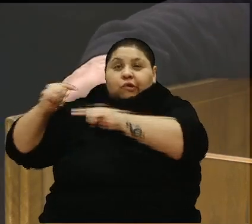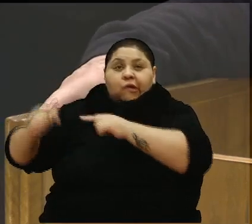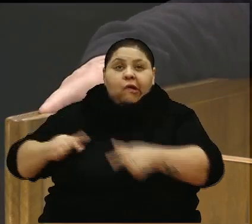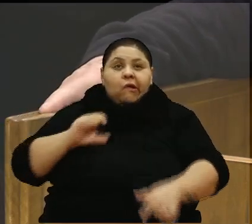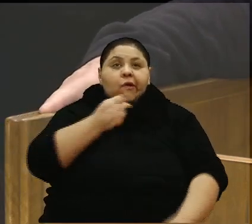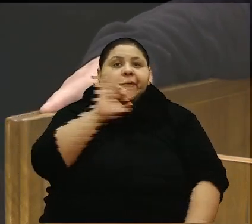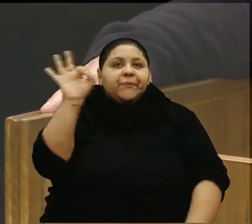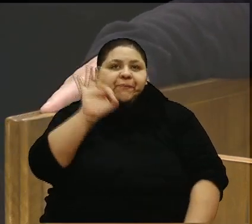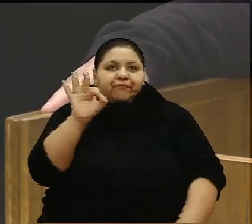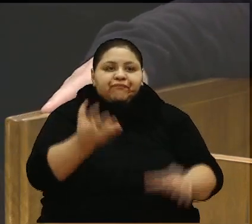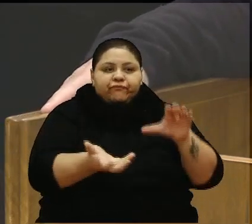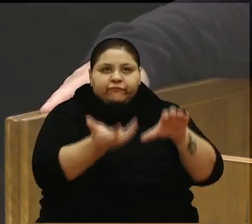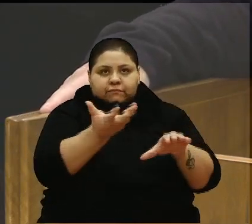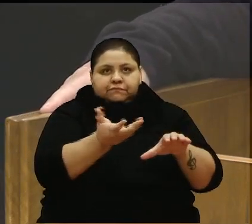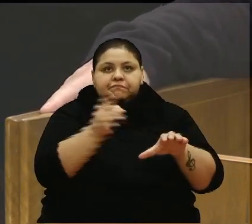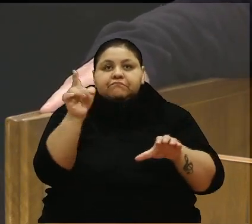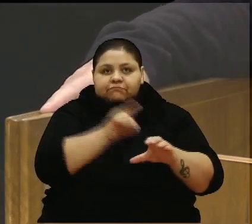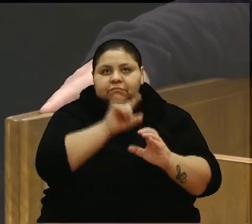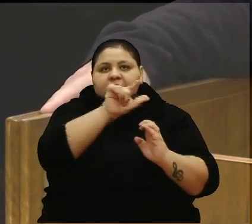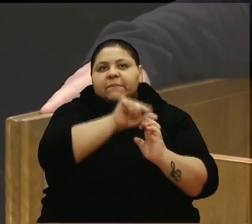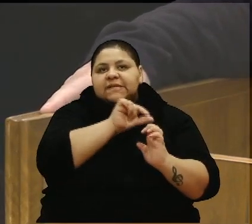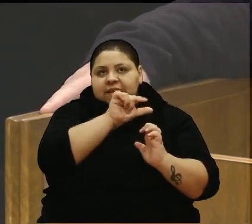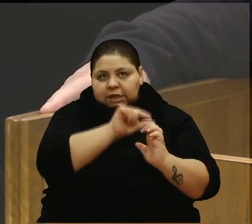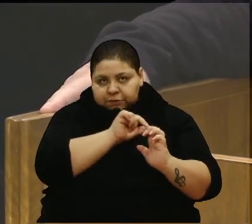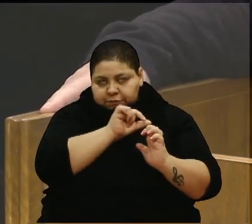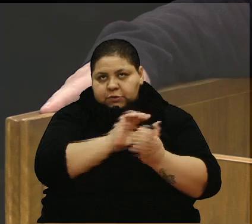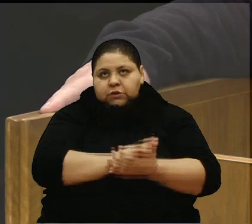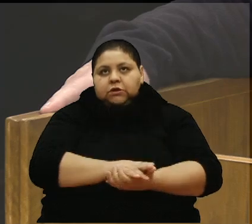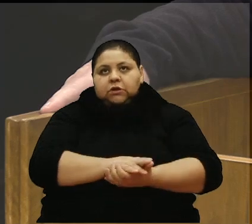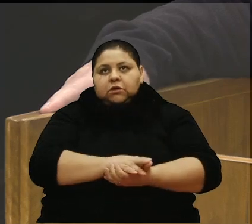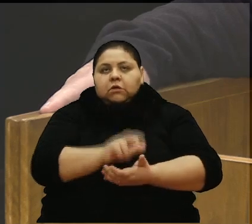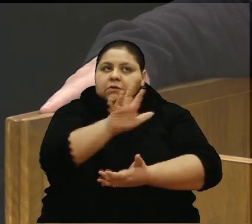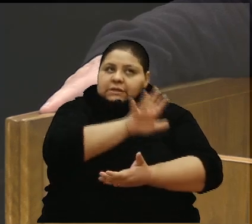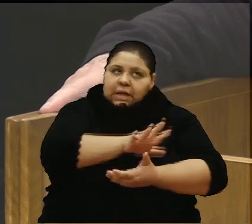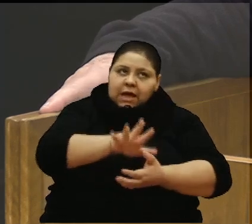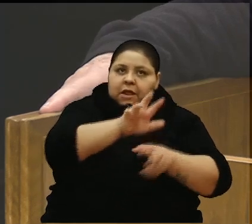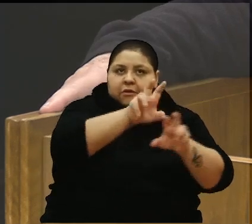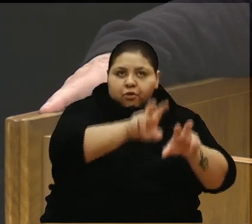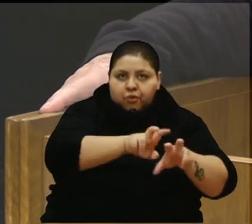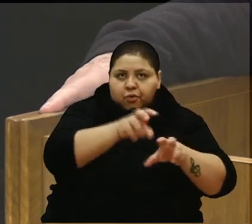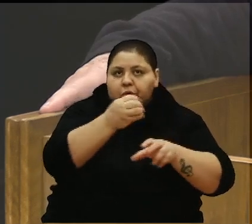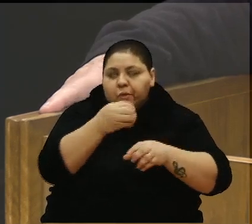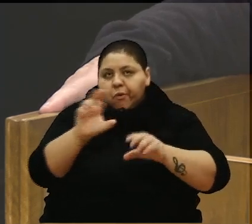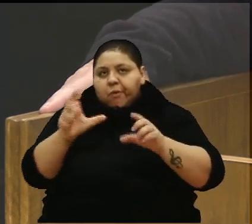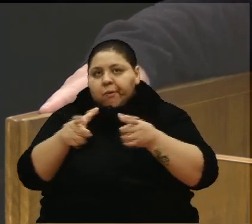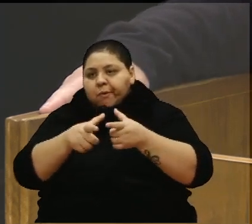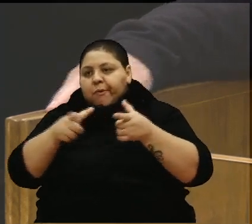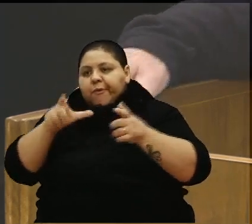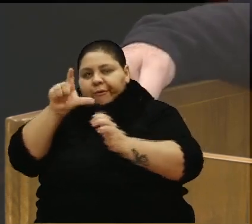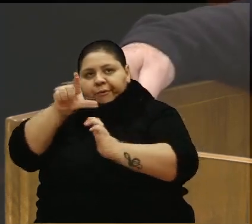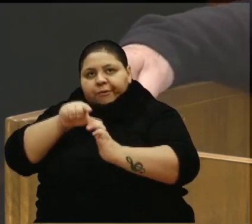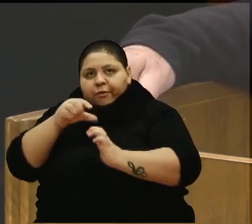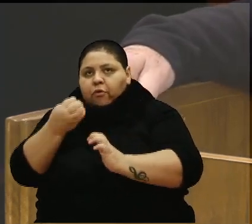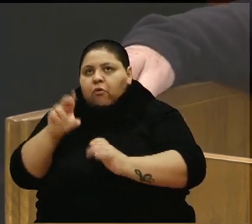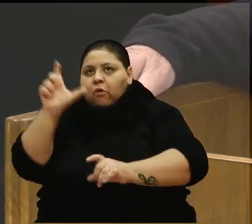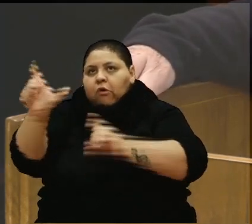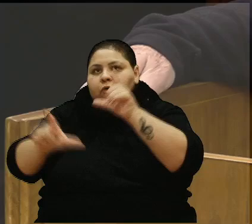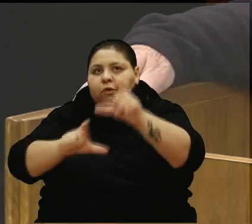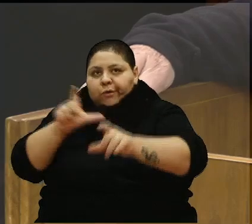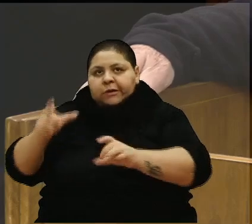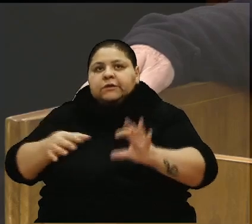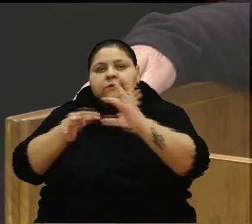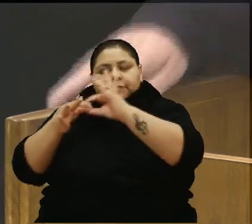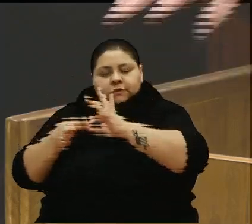80% do Congresso são empresários, ou da área rural, ou grandes empresários, ou pessoas